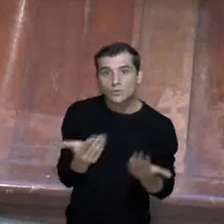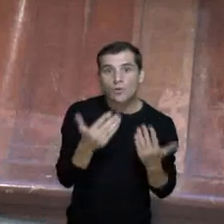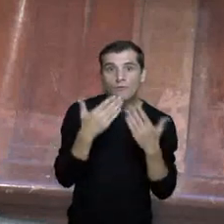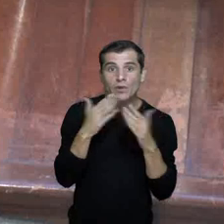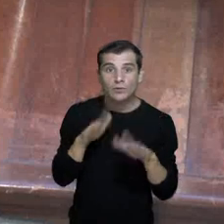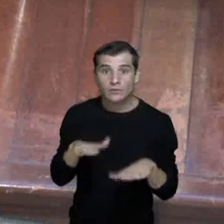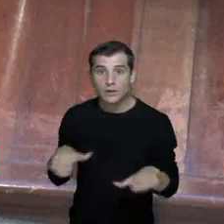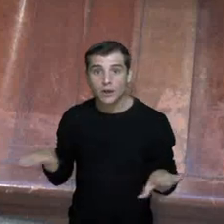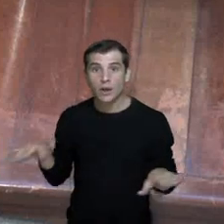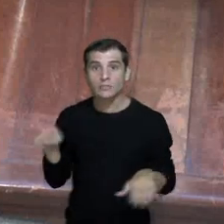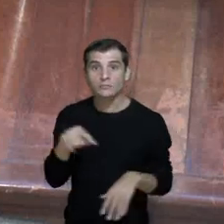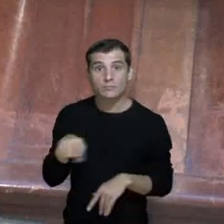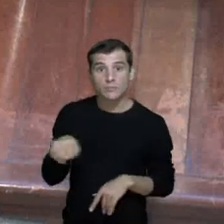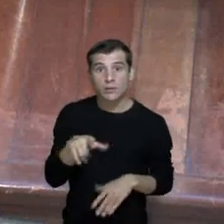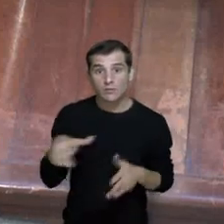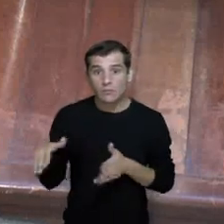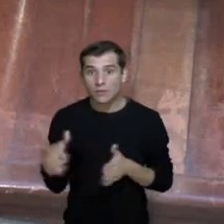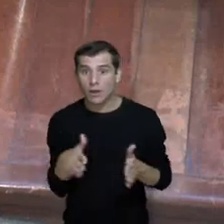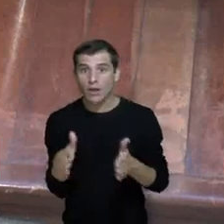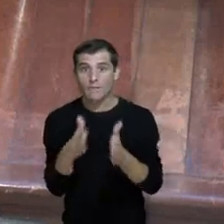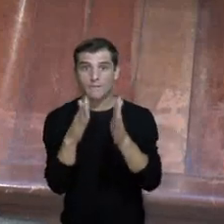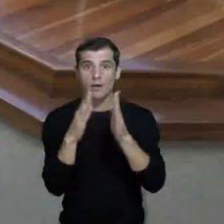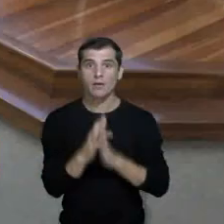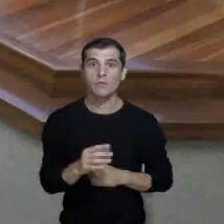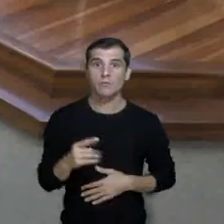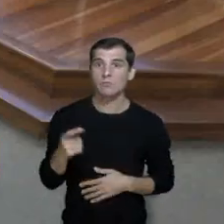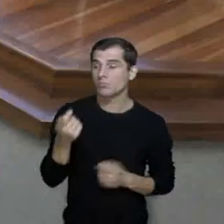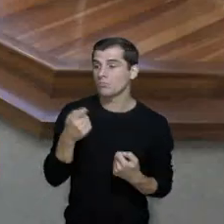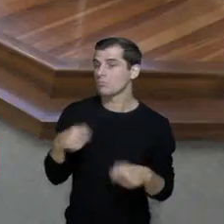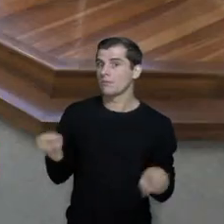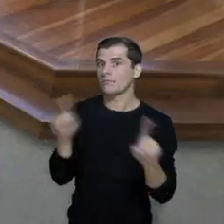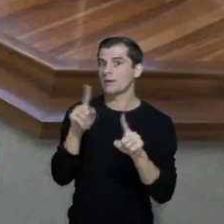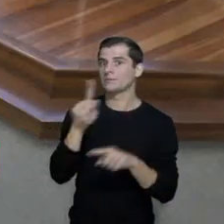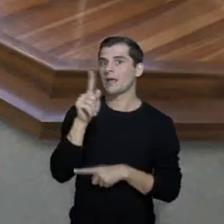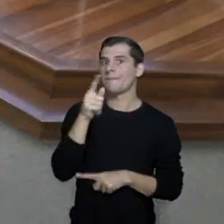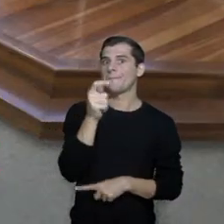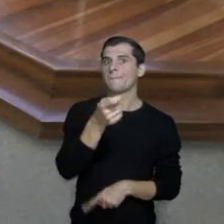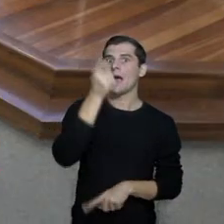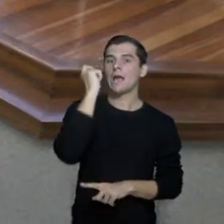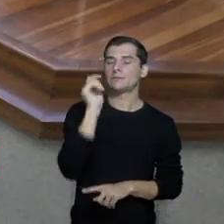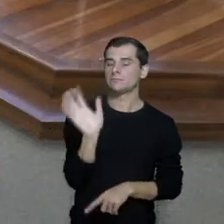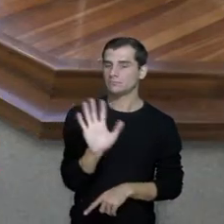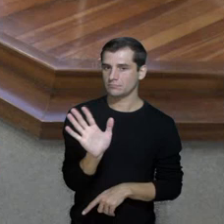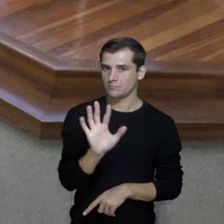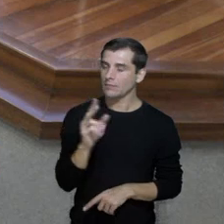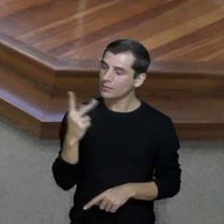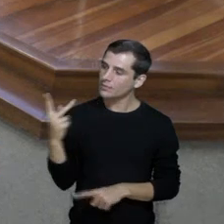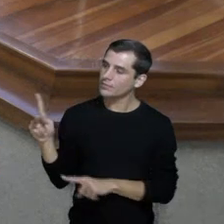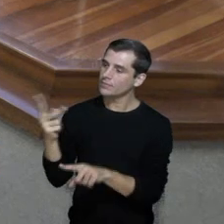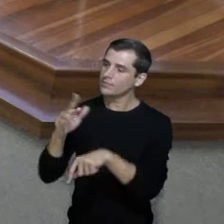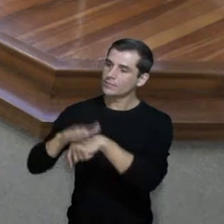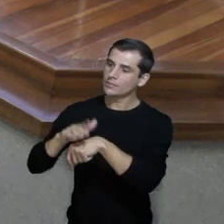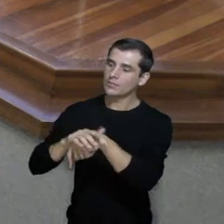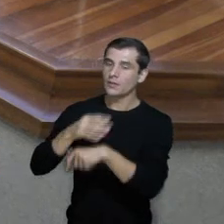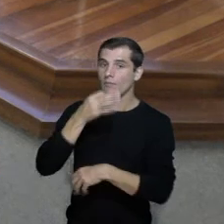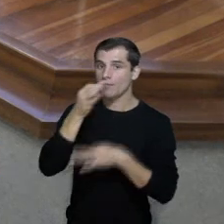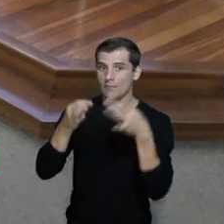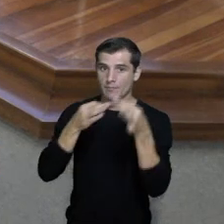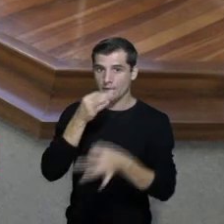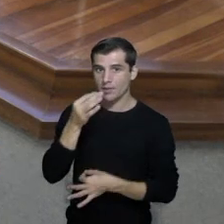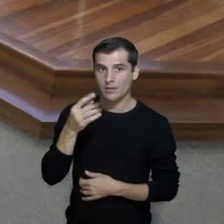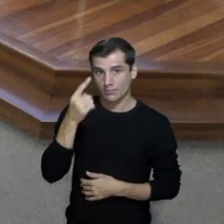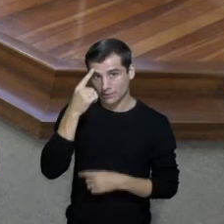isso esse é o caminho sem uma fórmula mágico acabado pois bem nessa nova fase acho que o grande diferencial